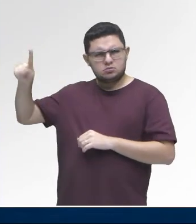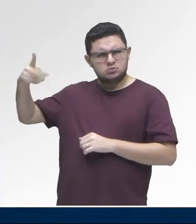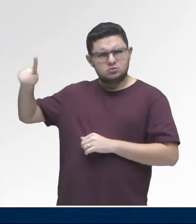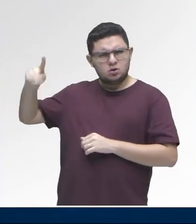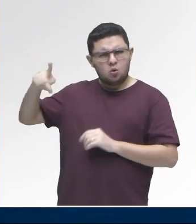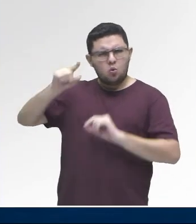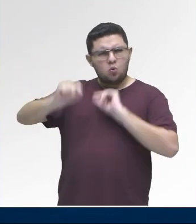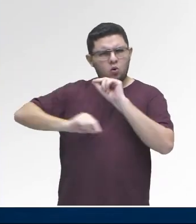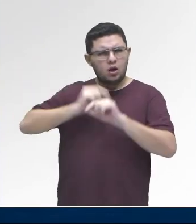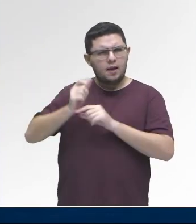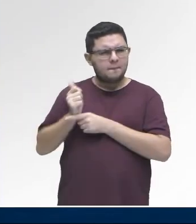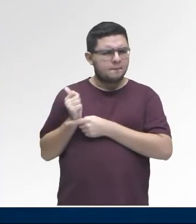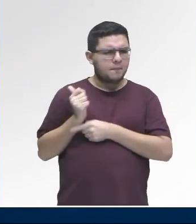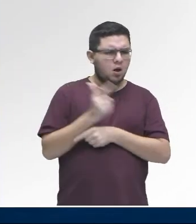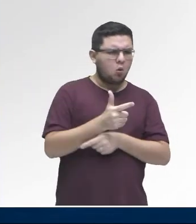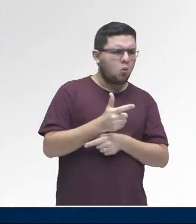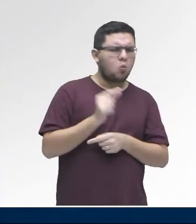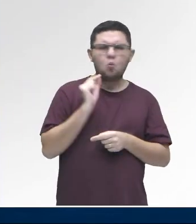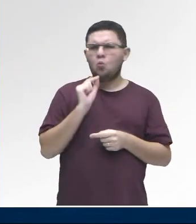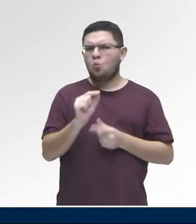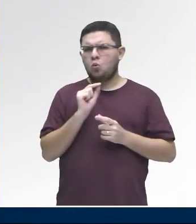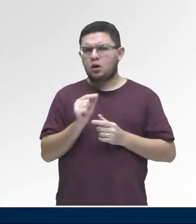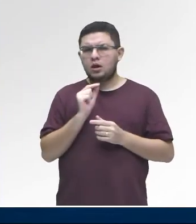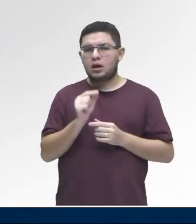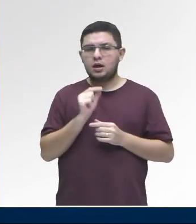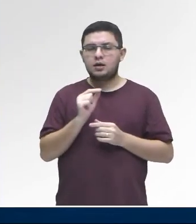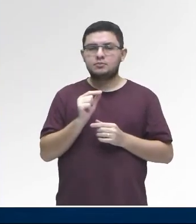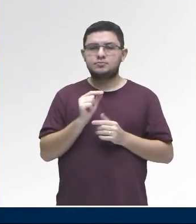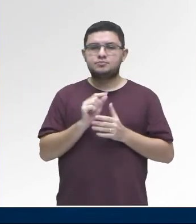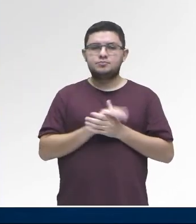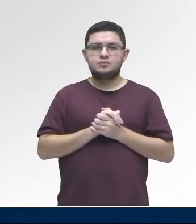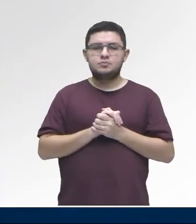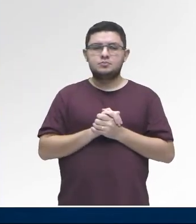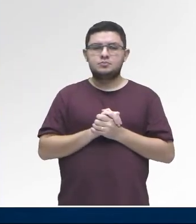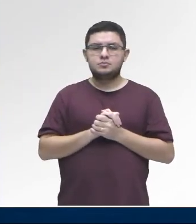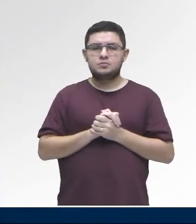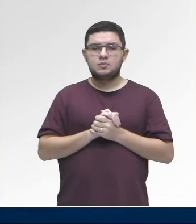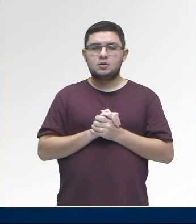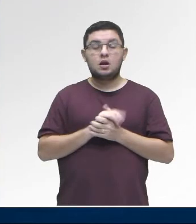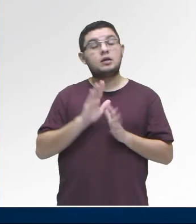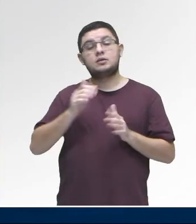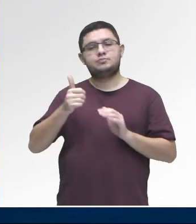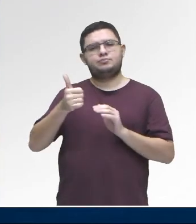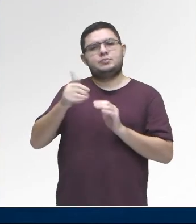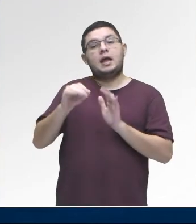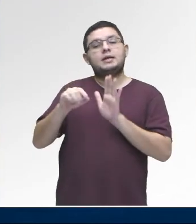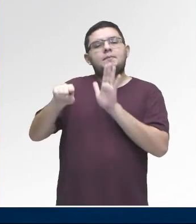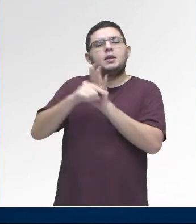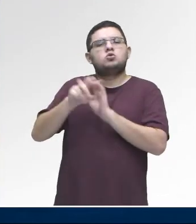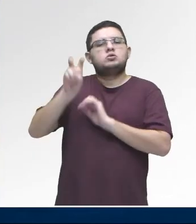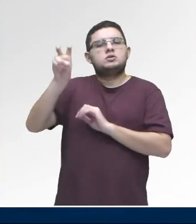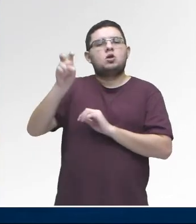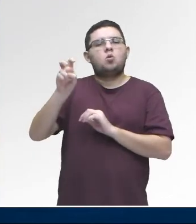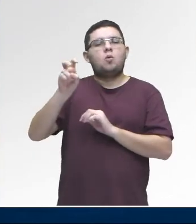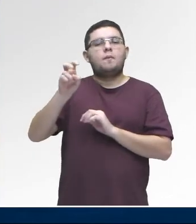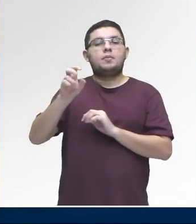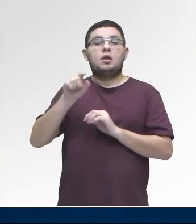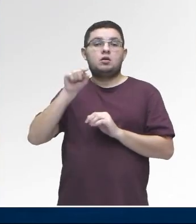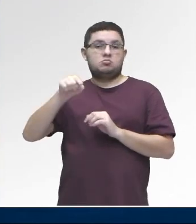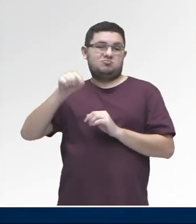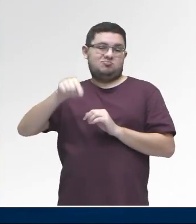é maior que o referencial, que é 10 a menos 5. Então, ele não pode ser um